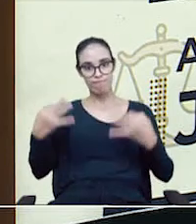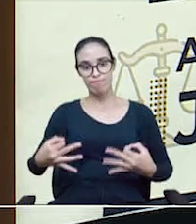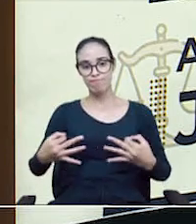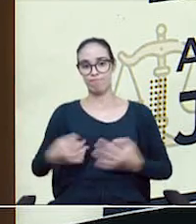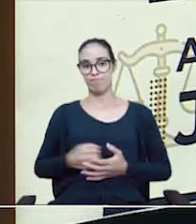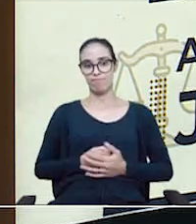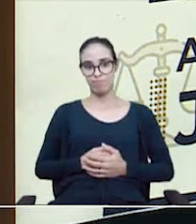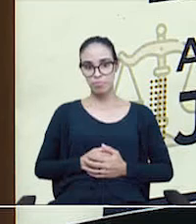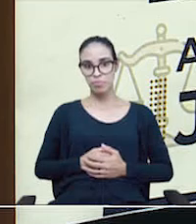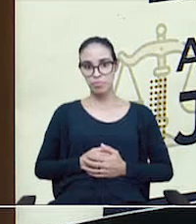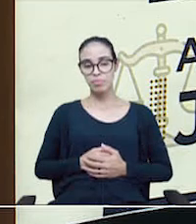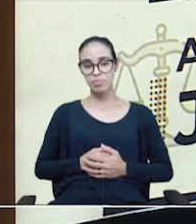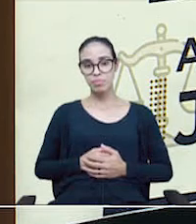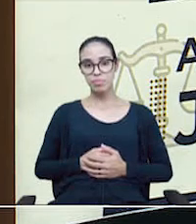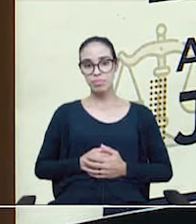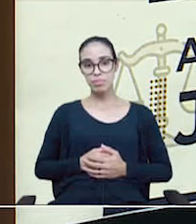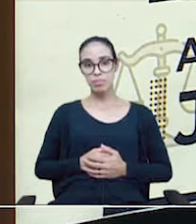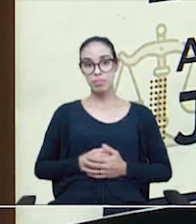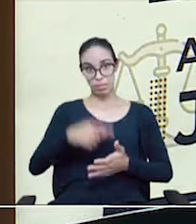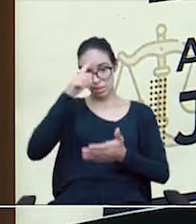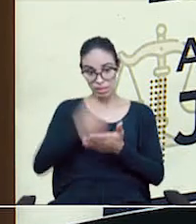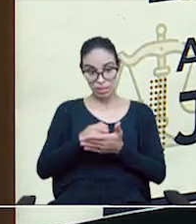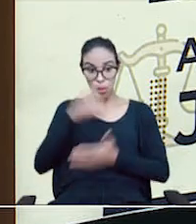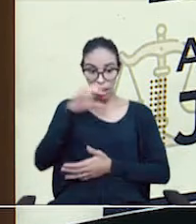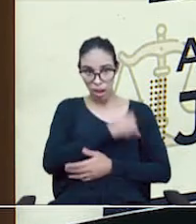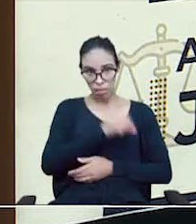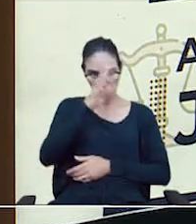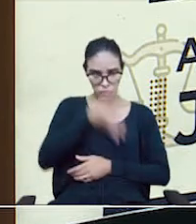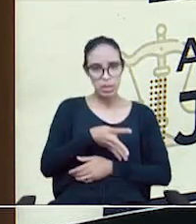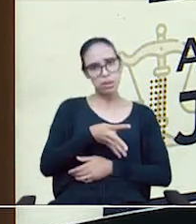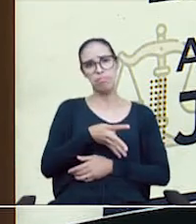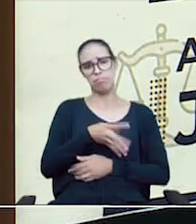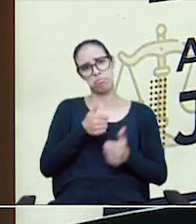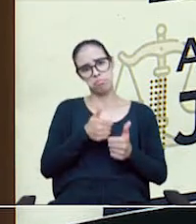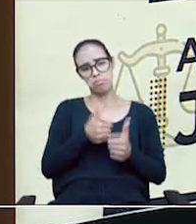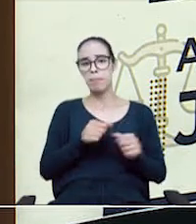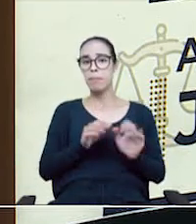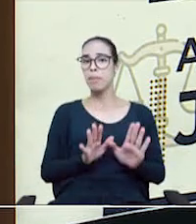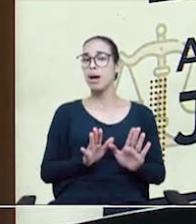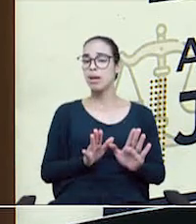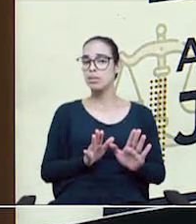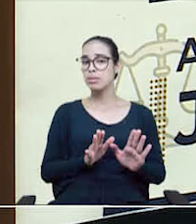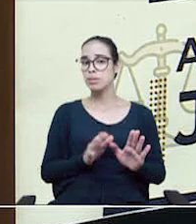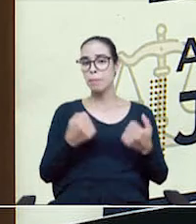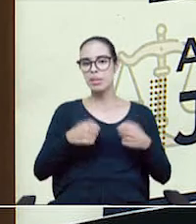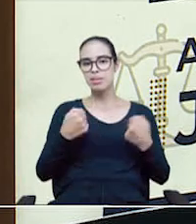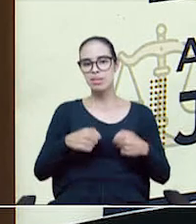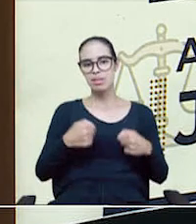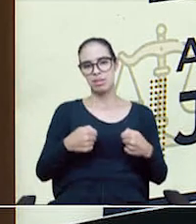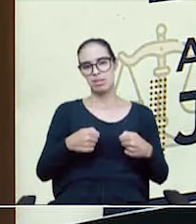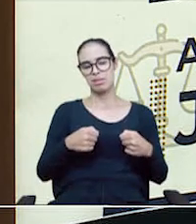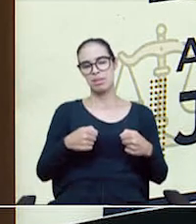as decisões rápidas, tanto quanto possível, mas sempre tendo o norte sagrado